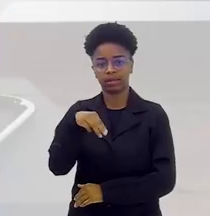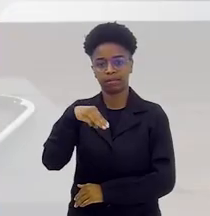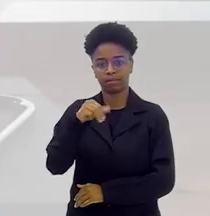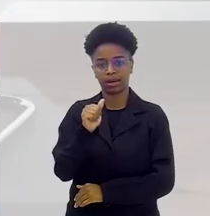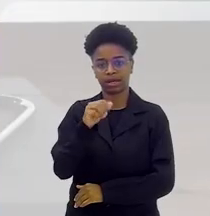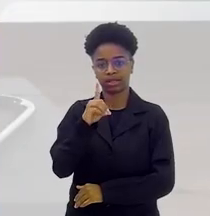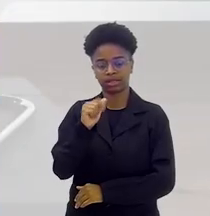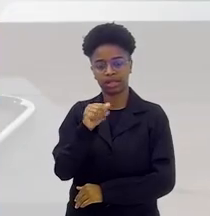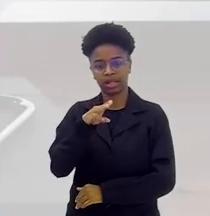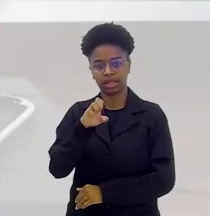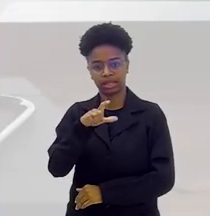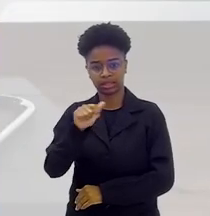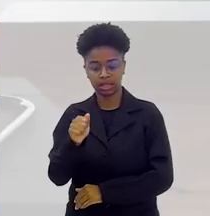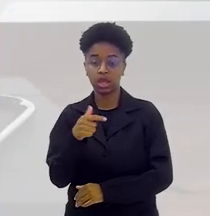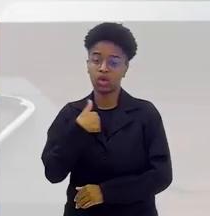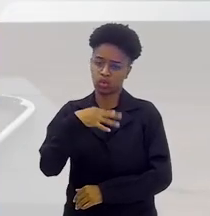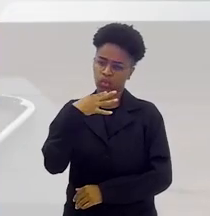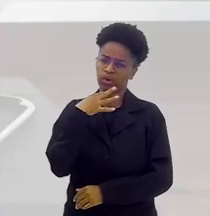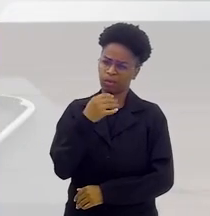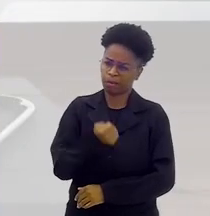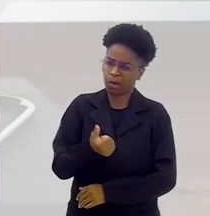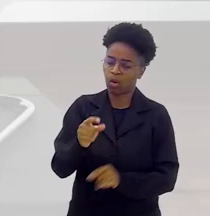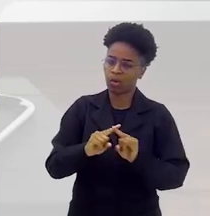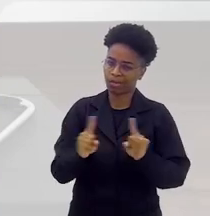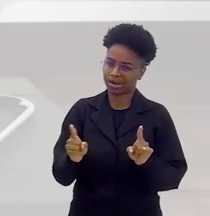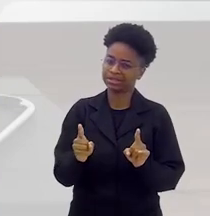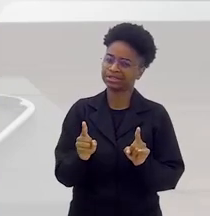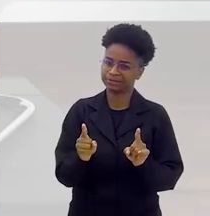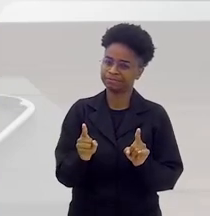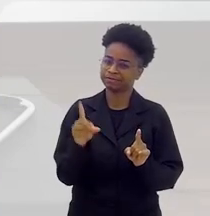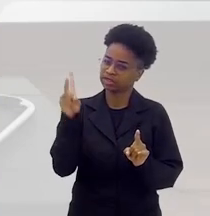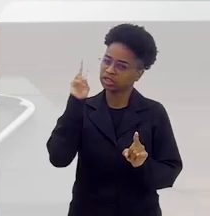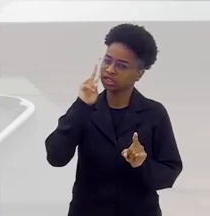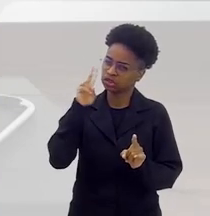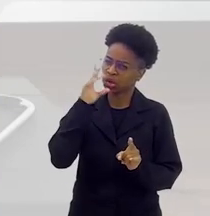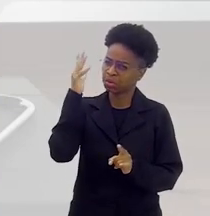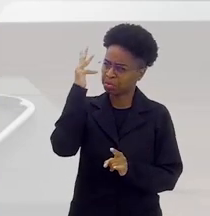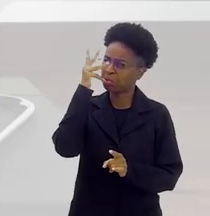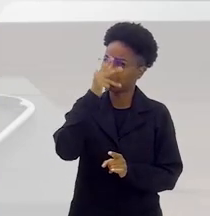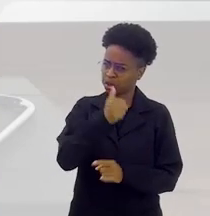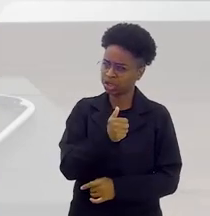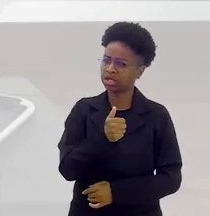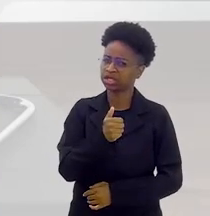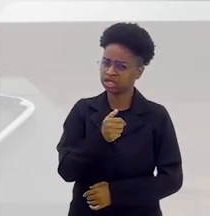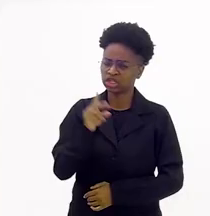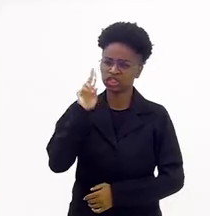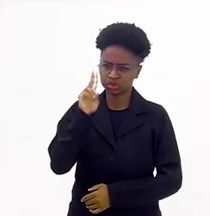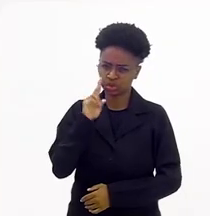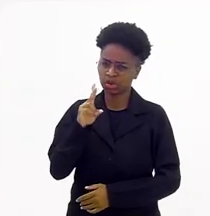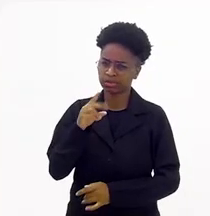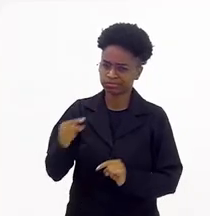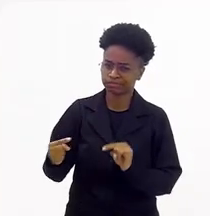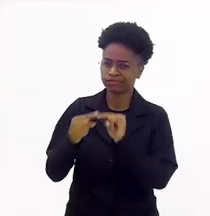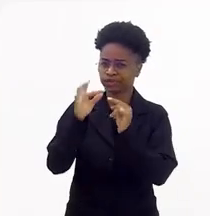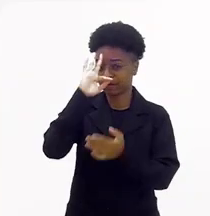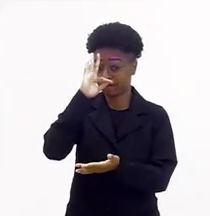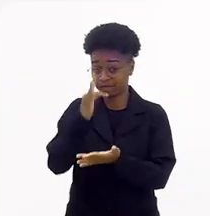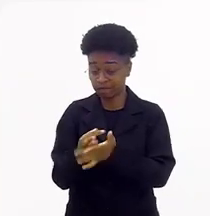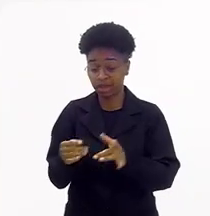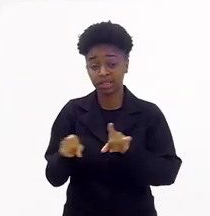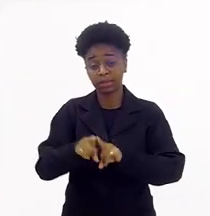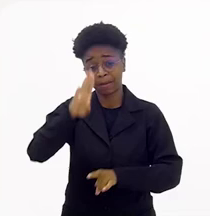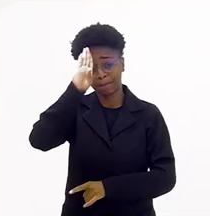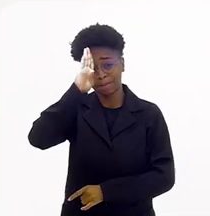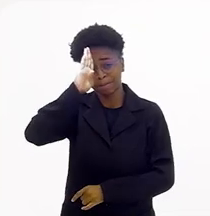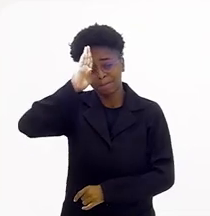muita história, eu conheço pouco, mas é bem, bem, bem, bem, bem ambiental. É uma história muito bonita, uma história de fé